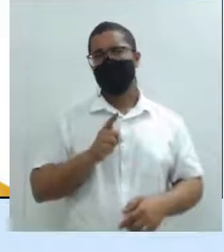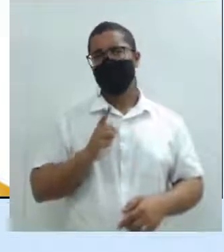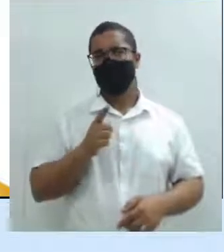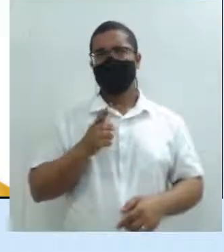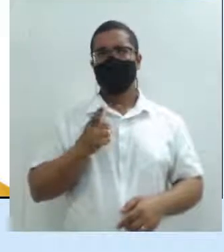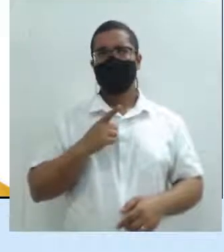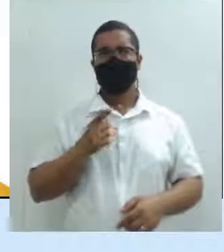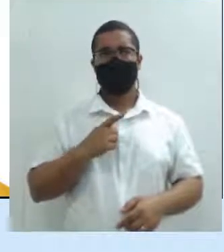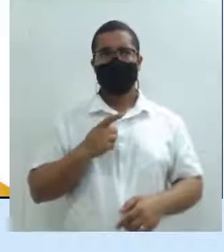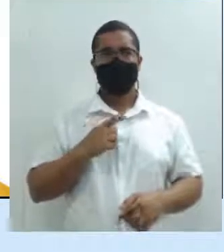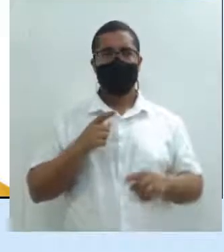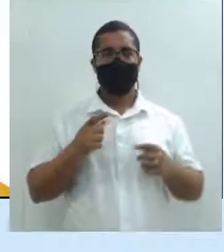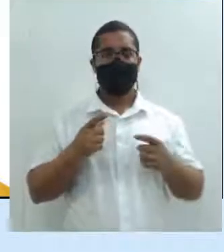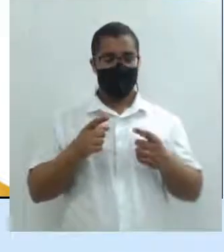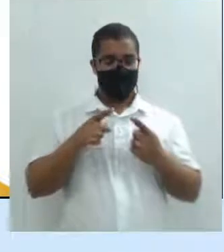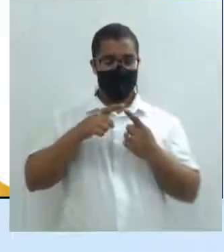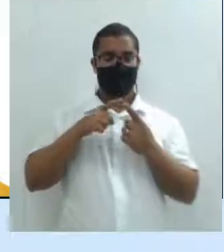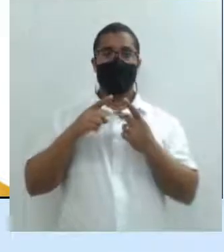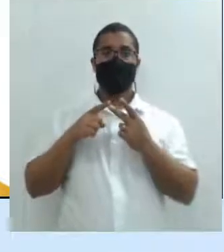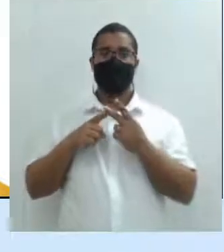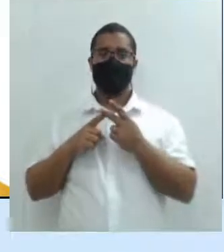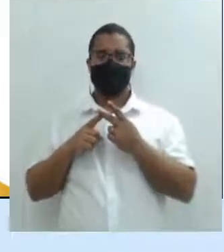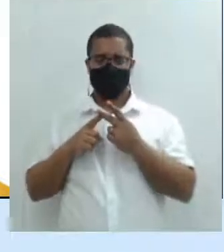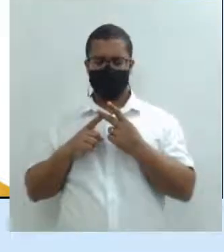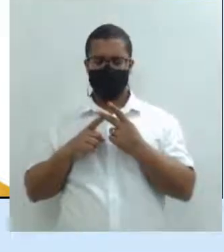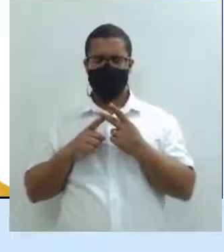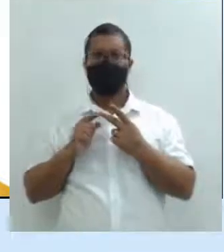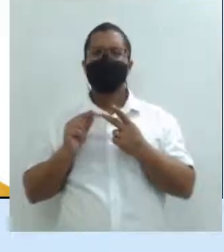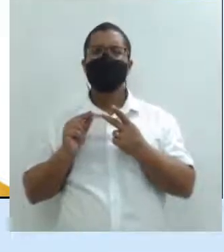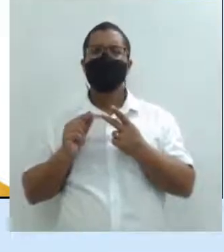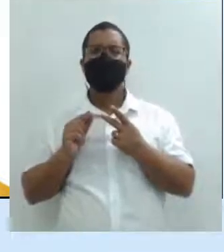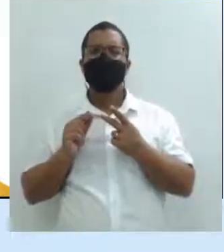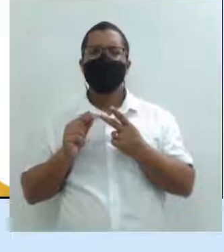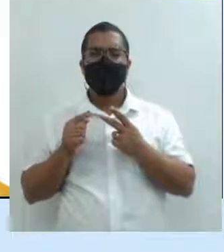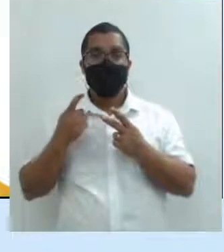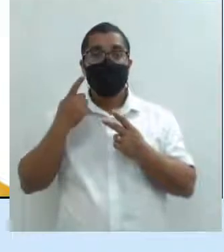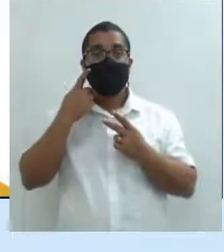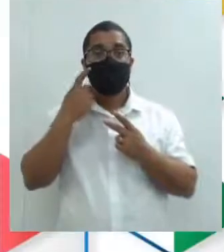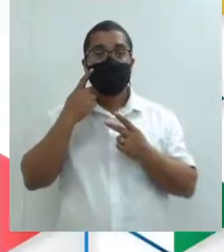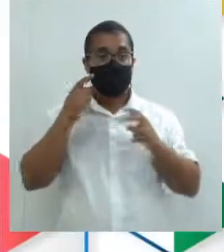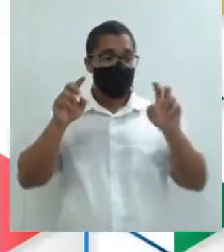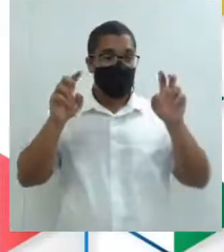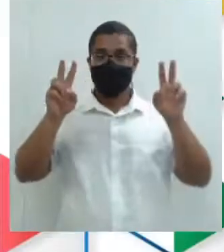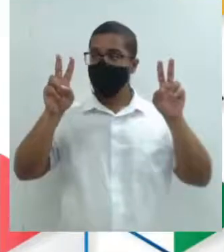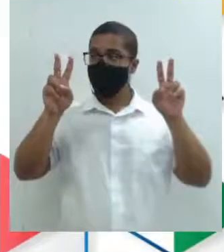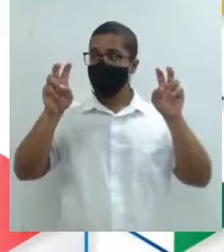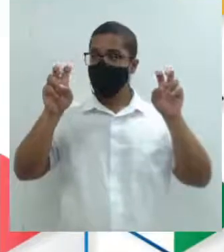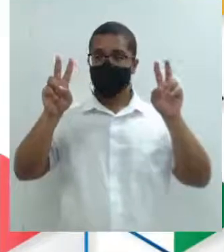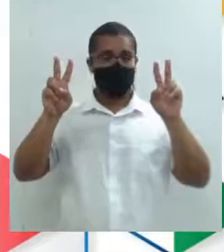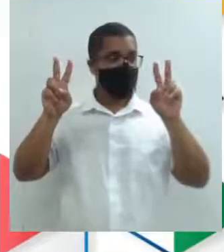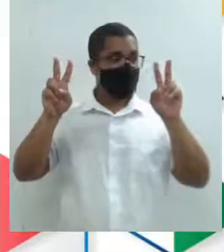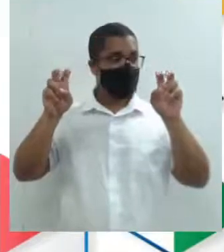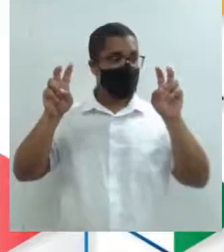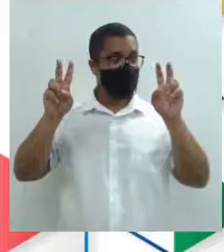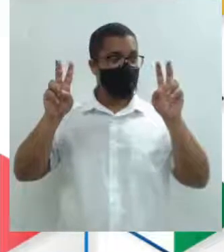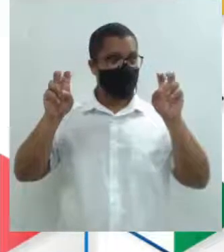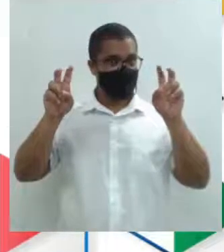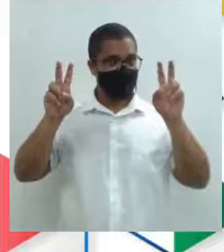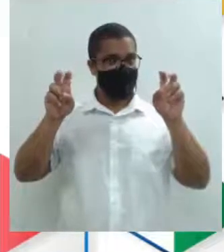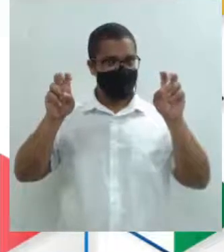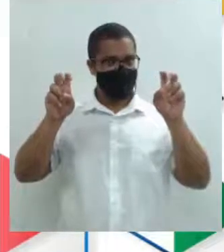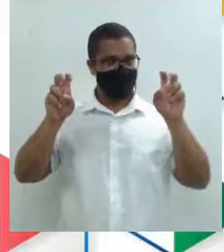entre dois sinais. Você sabe que sinal é esse? Esse sinal chama-se aspas,